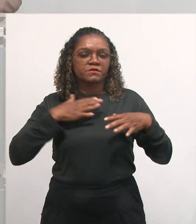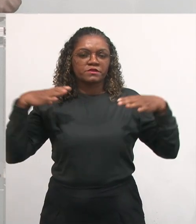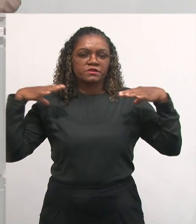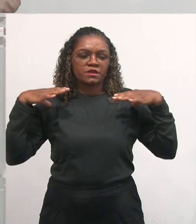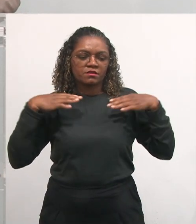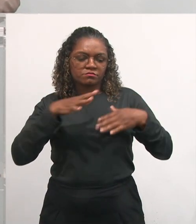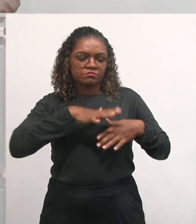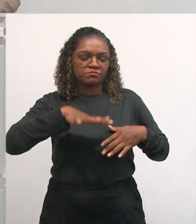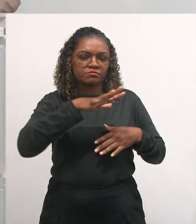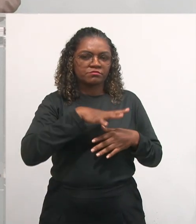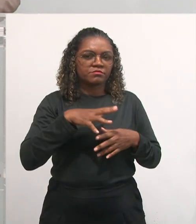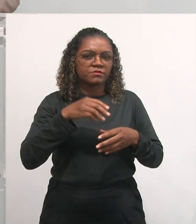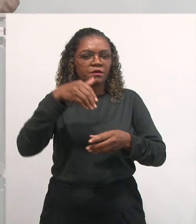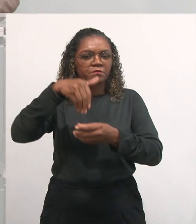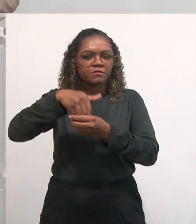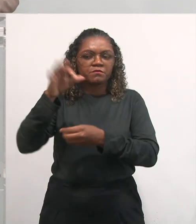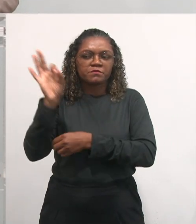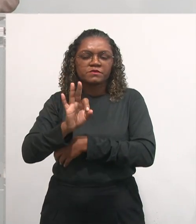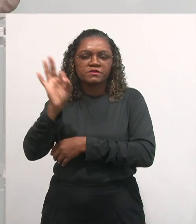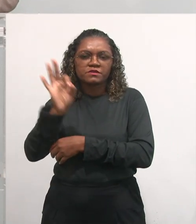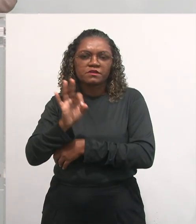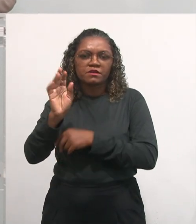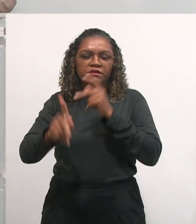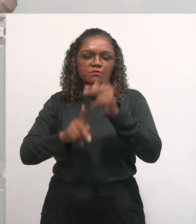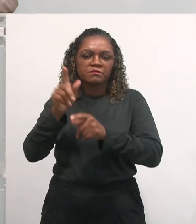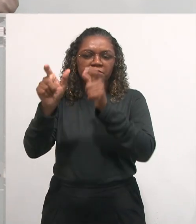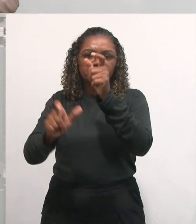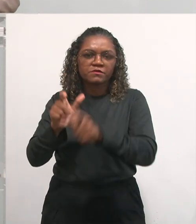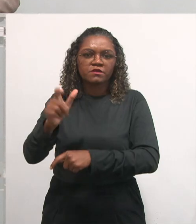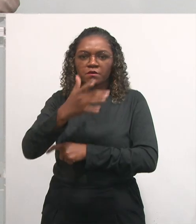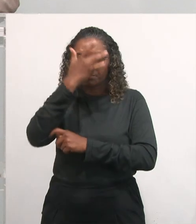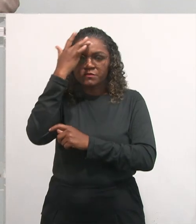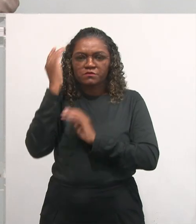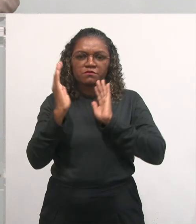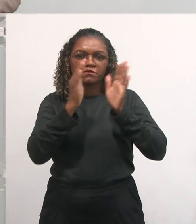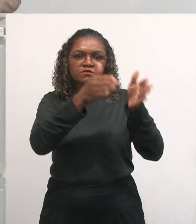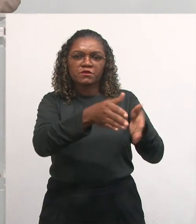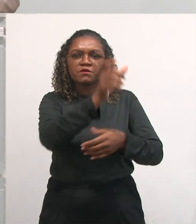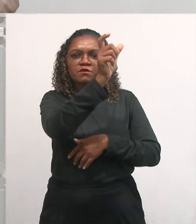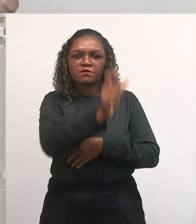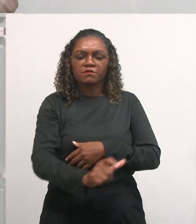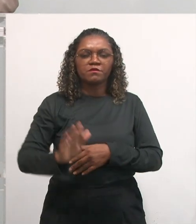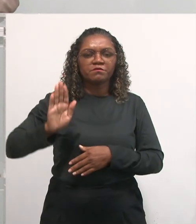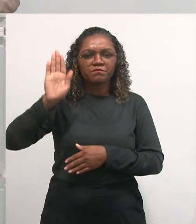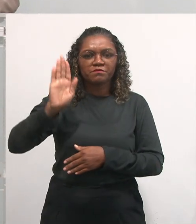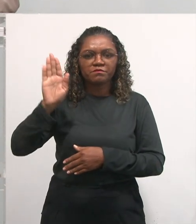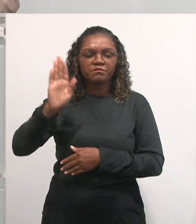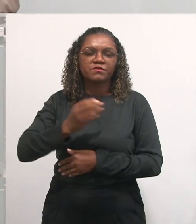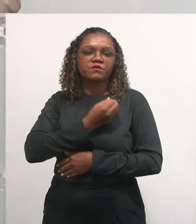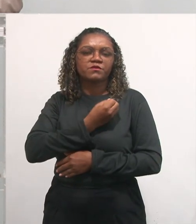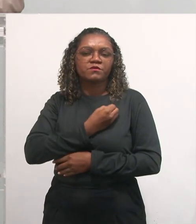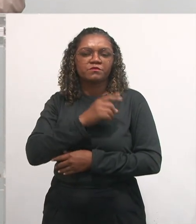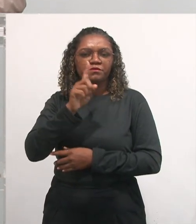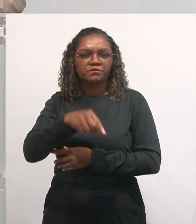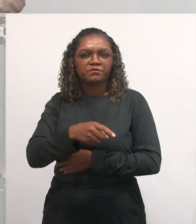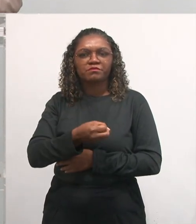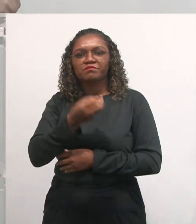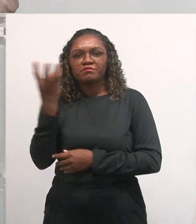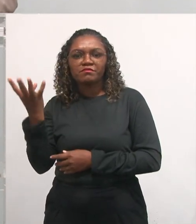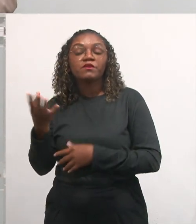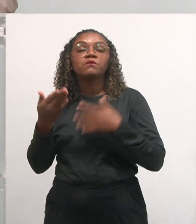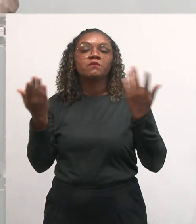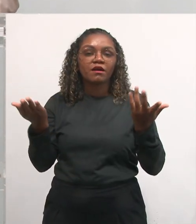a porcentagem de votos da população é para um determinado candidato, é X valores, para determinado candidato é